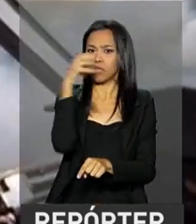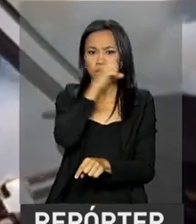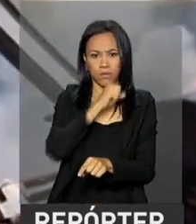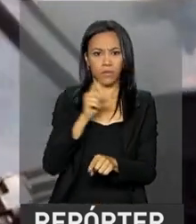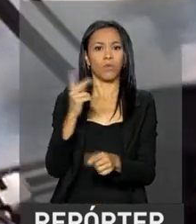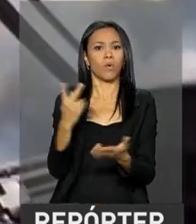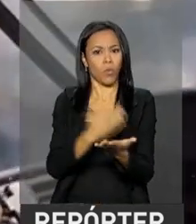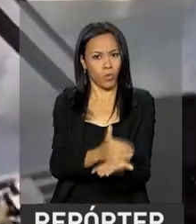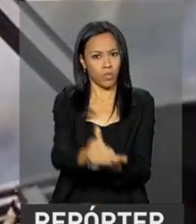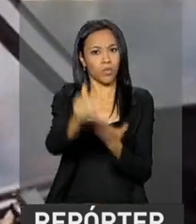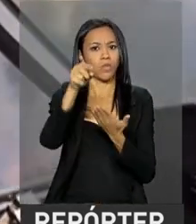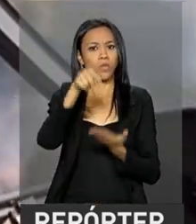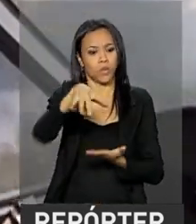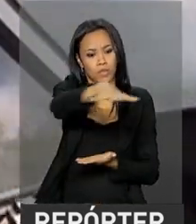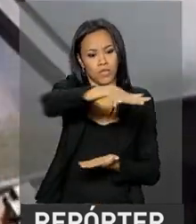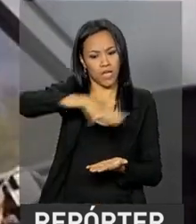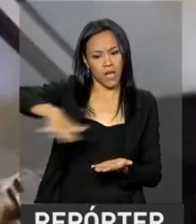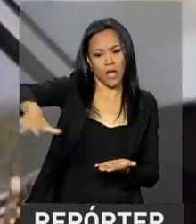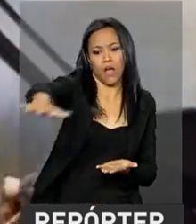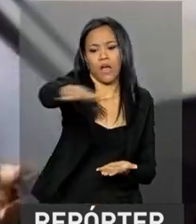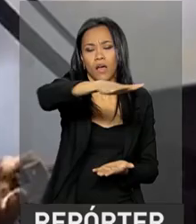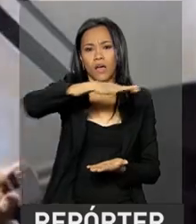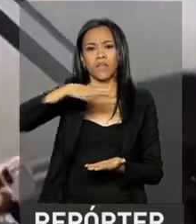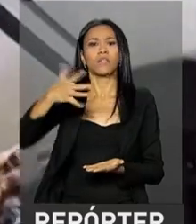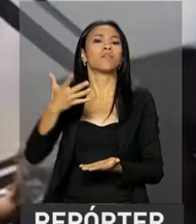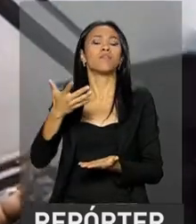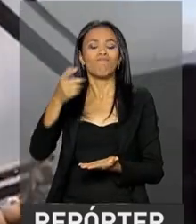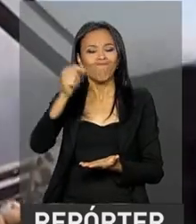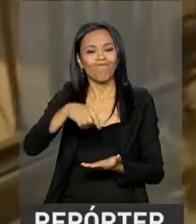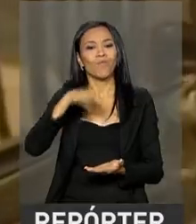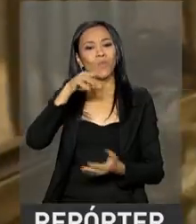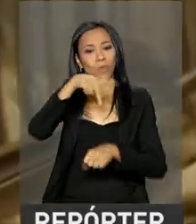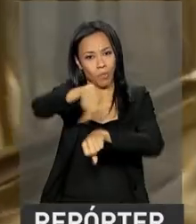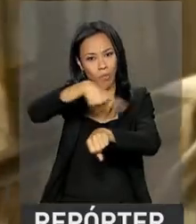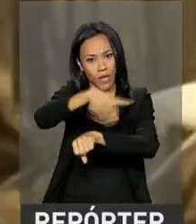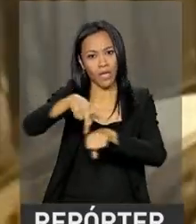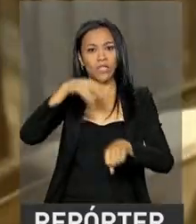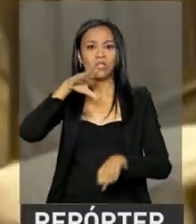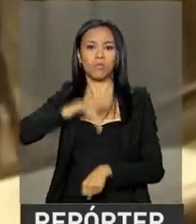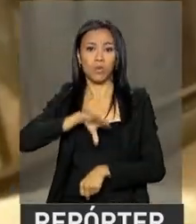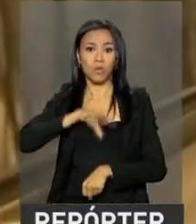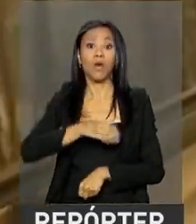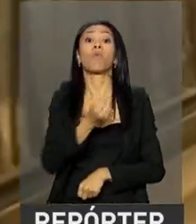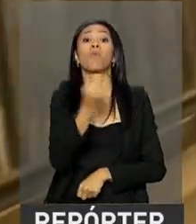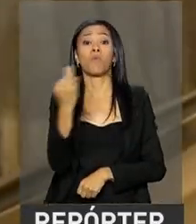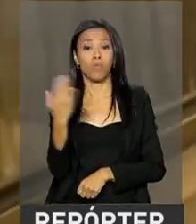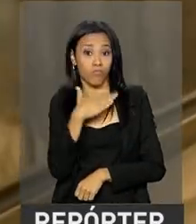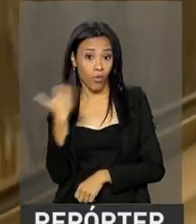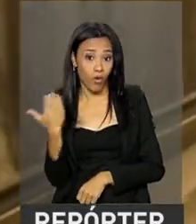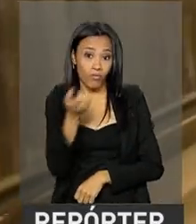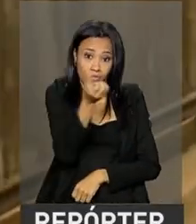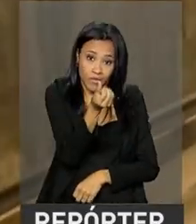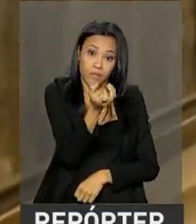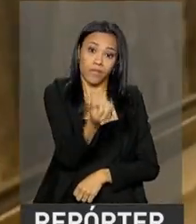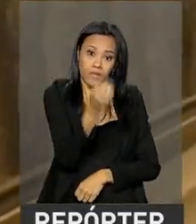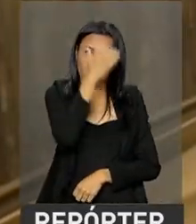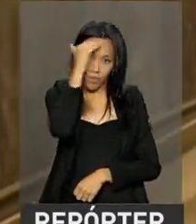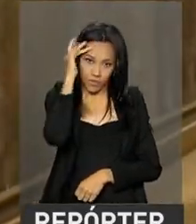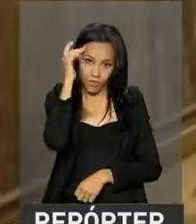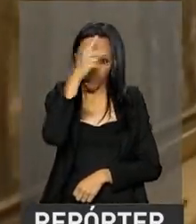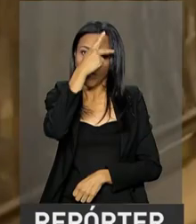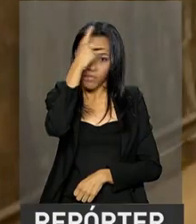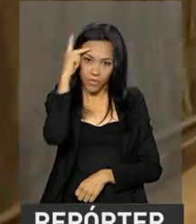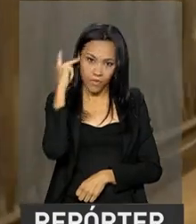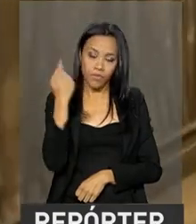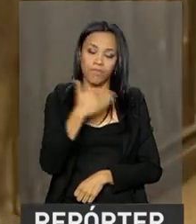uma grande área na região central lá de Portugal e deixou pelo menos 60 mortos segundo as informações